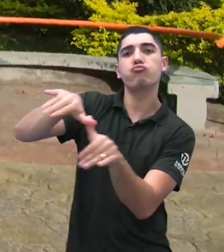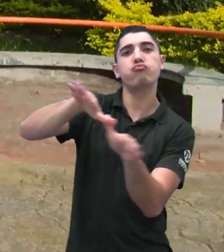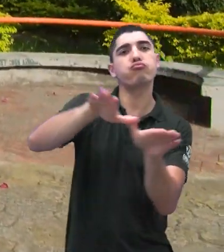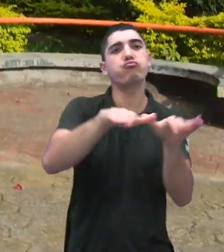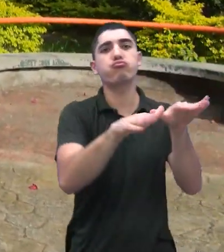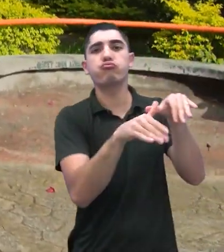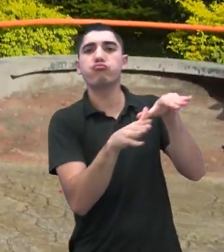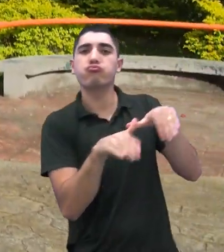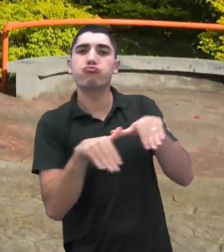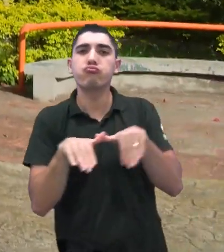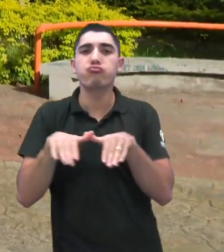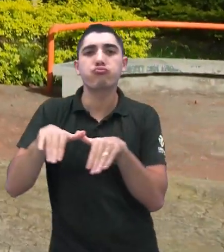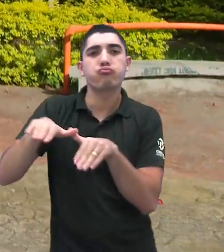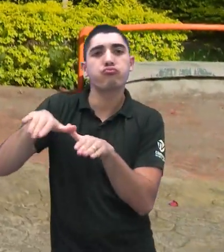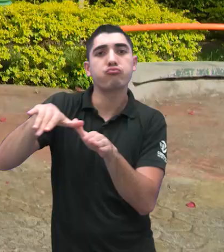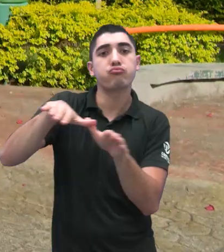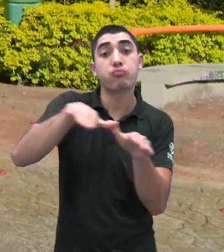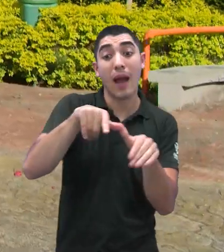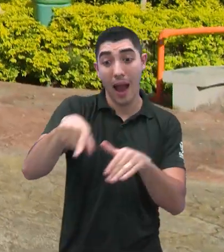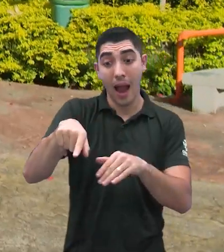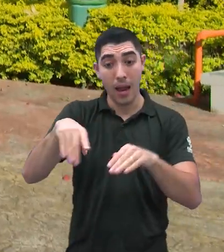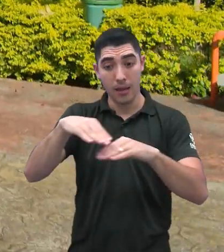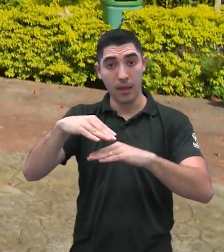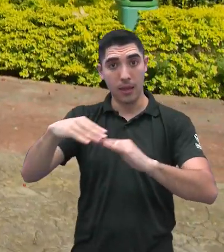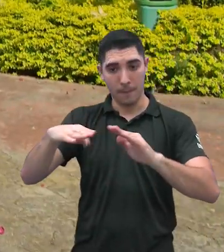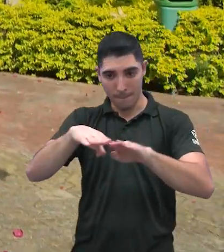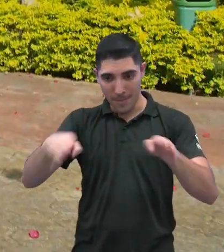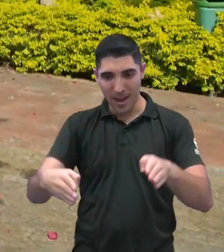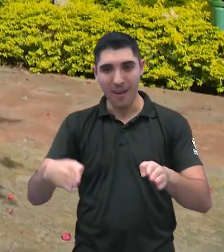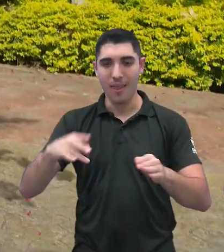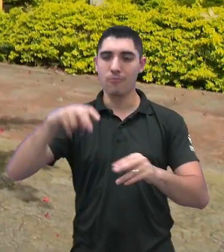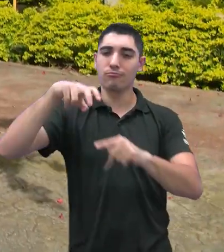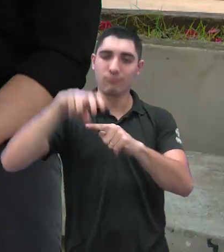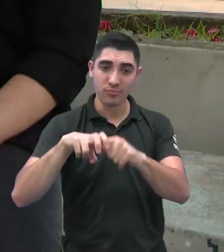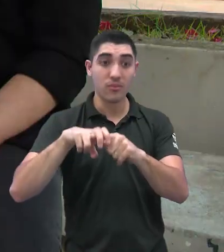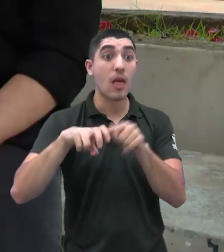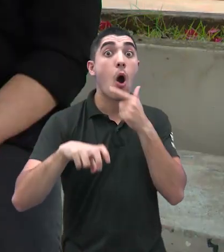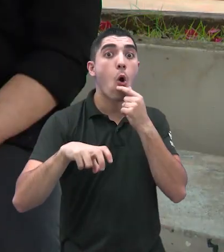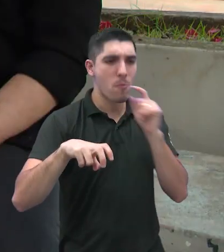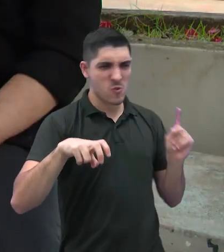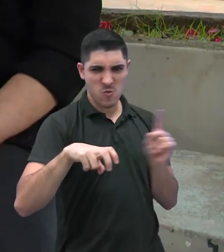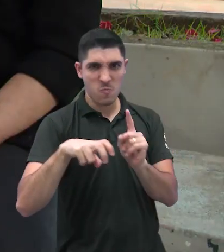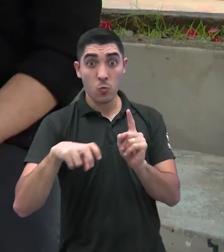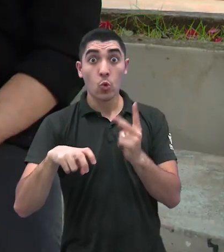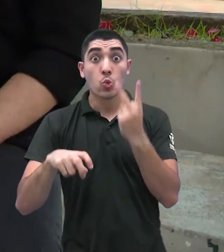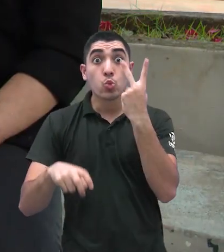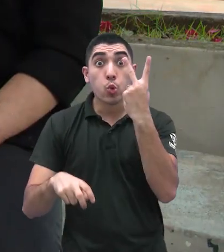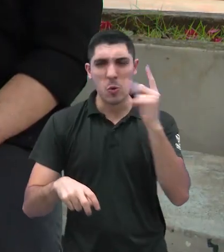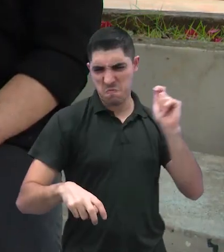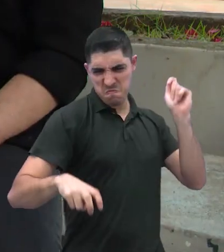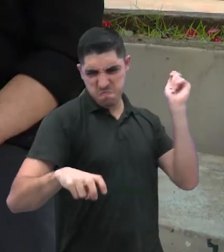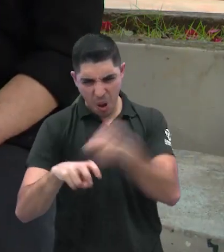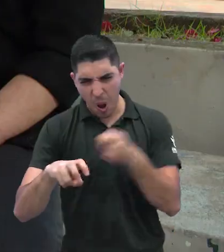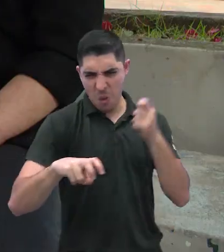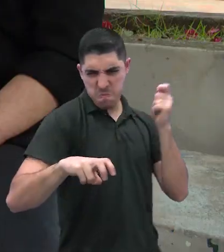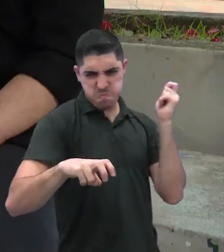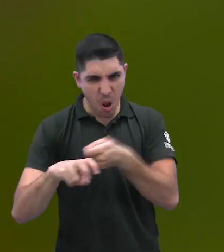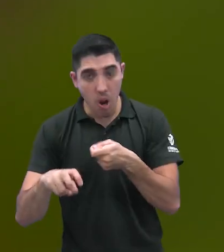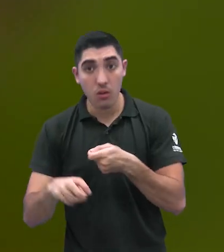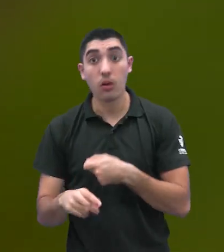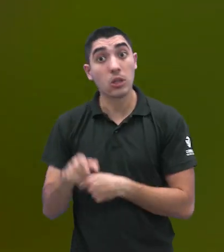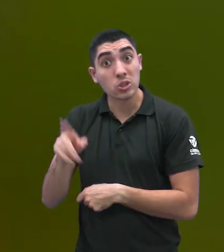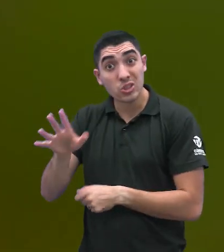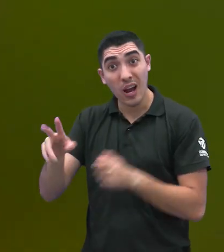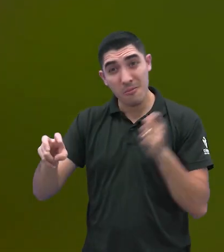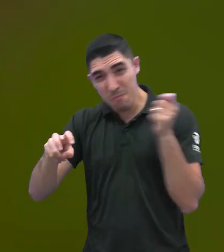dela. Sim, tá certa ela. E ela pousou na muretinha, ele veio em direção a ela e deu 2 raquetadas. Chegou a alcançar